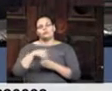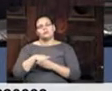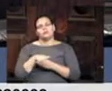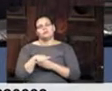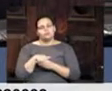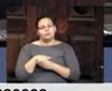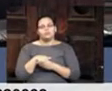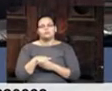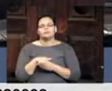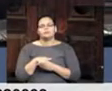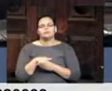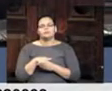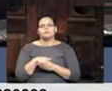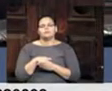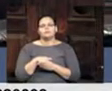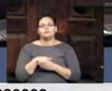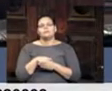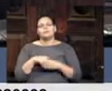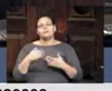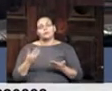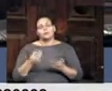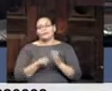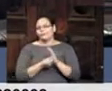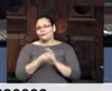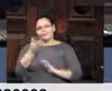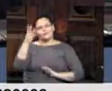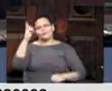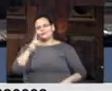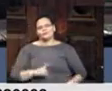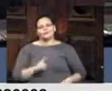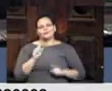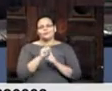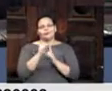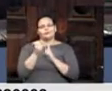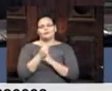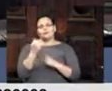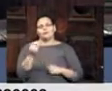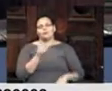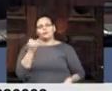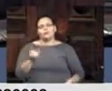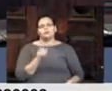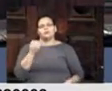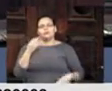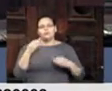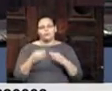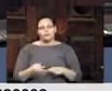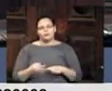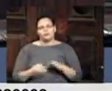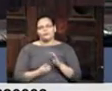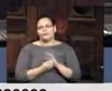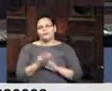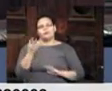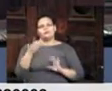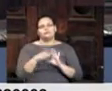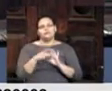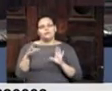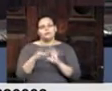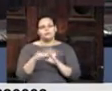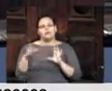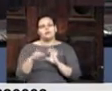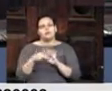naquela ocasião, de vários direitos sociais importantes, a confirmação de várias liberdades